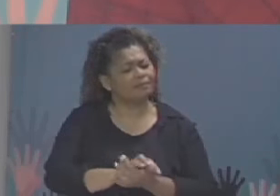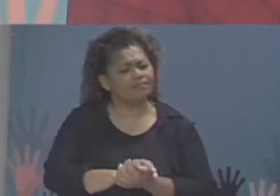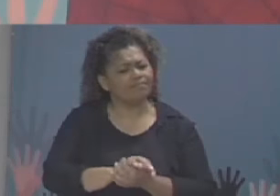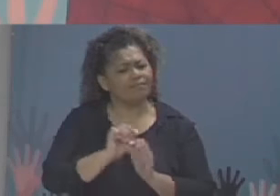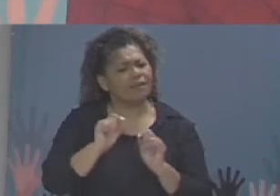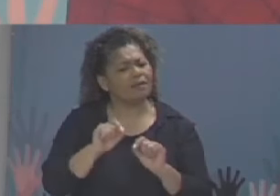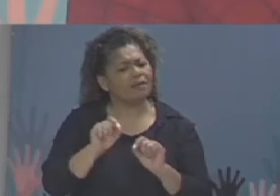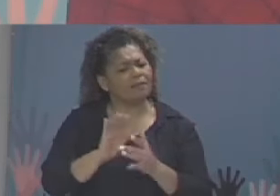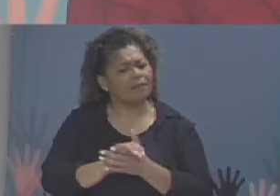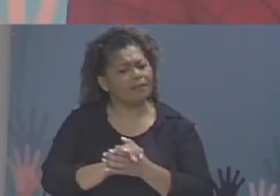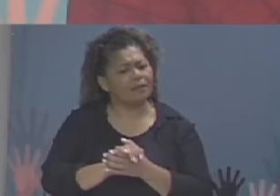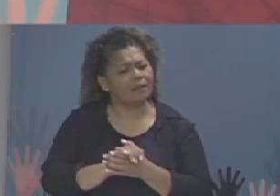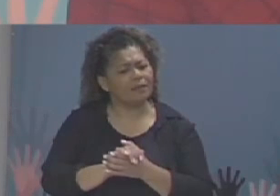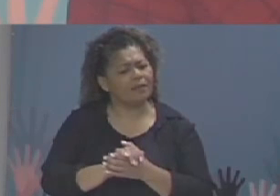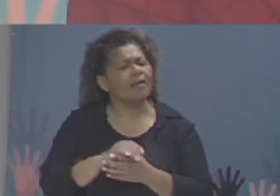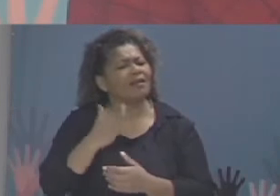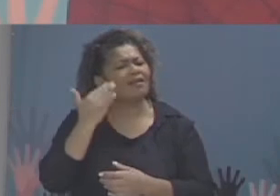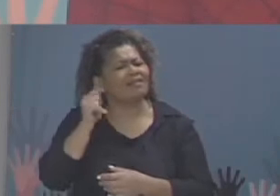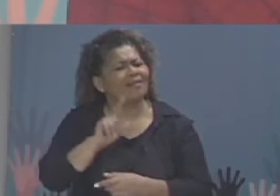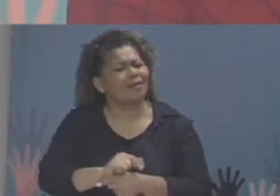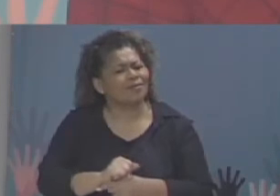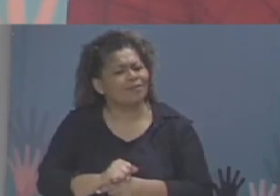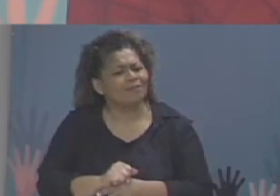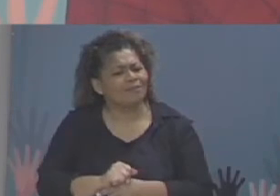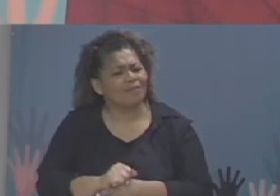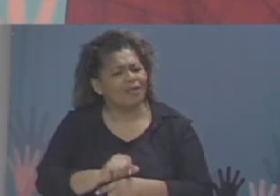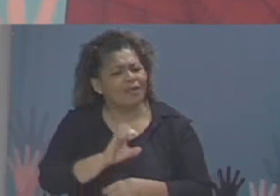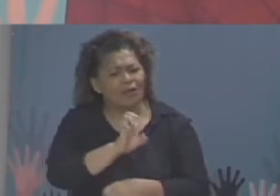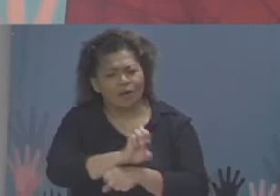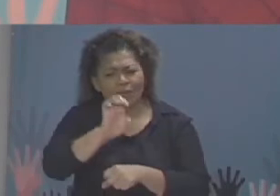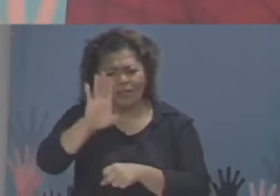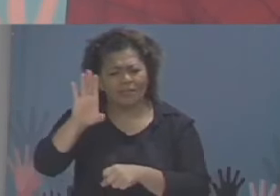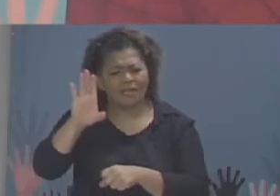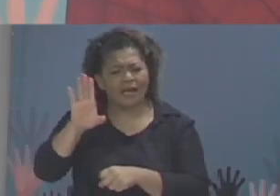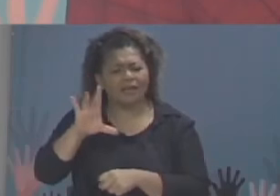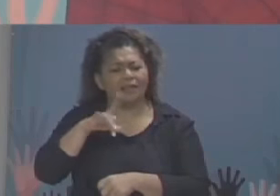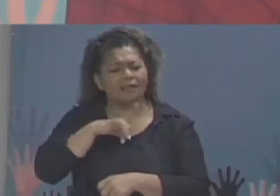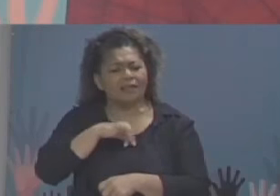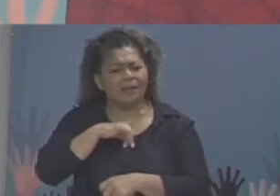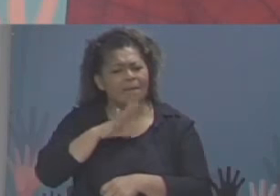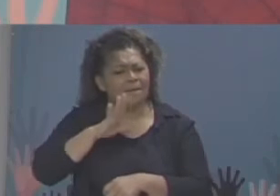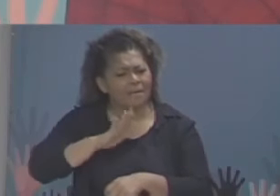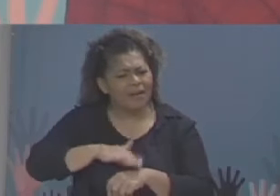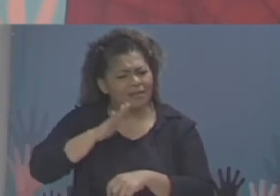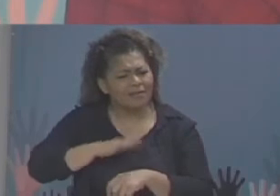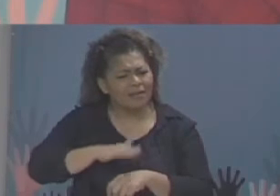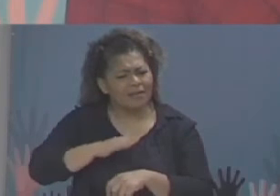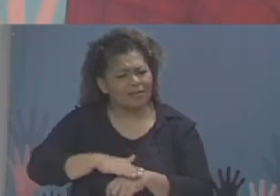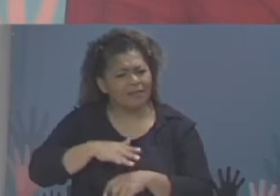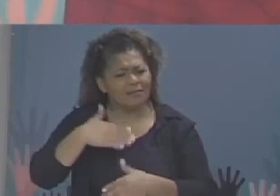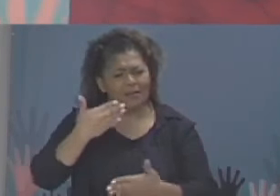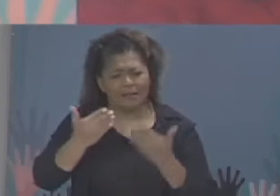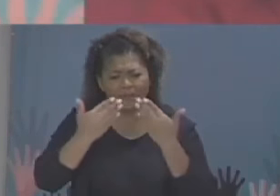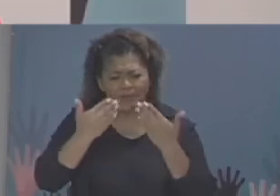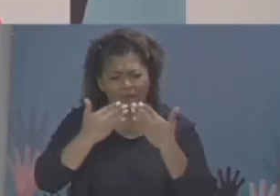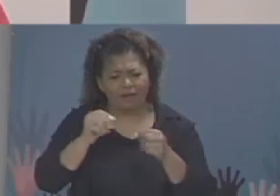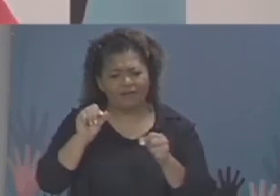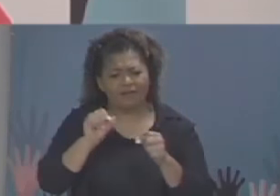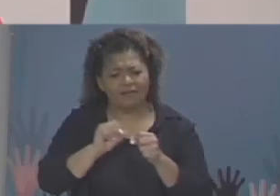que adivinha qual o estado em que tem mais gente fazendo, mais psicólogos fazendo 30 horas?